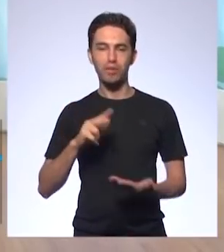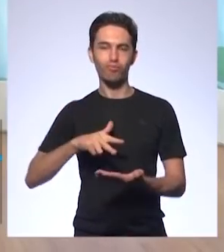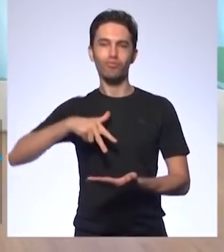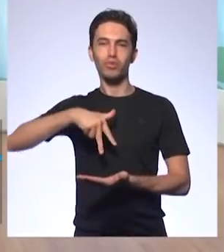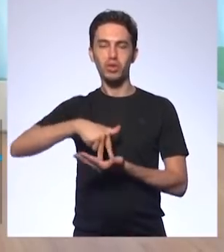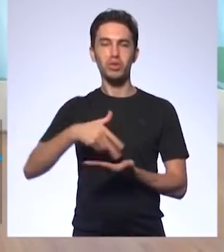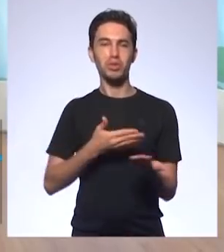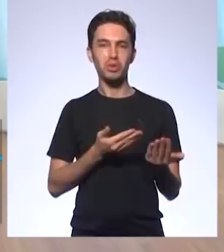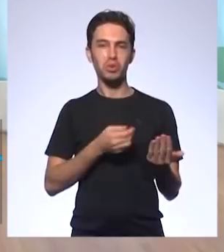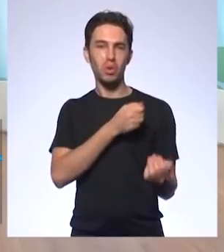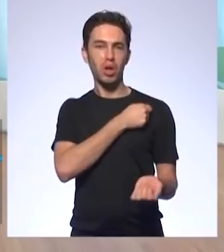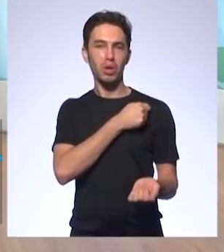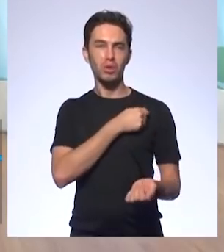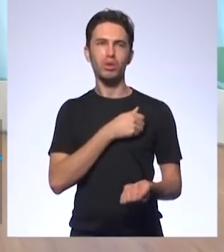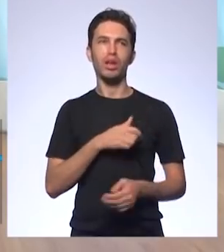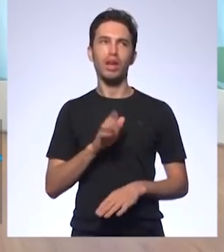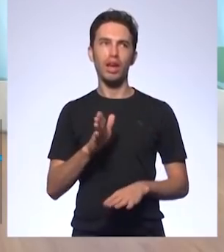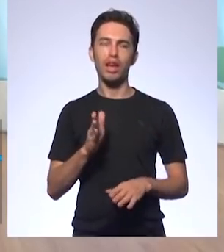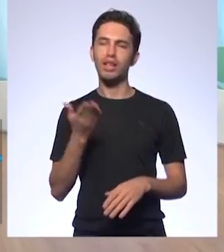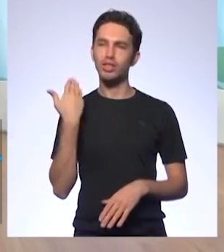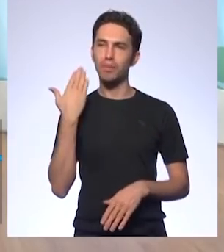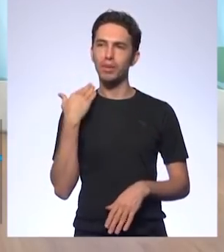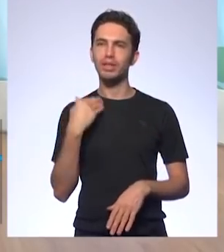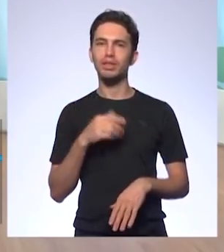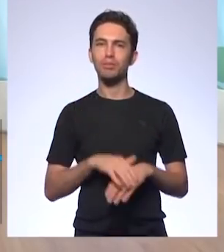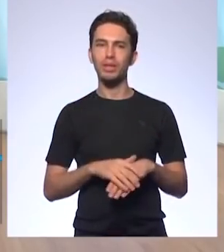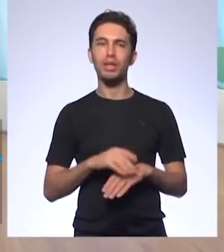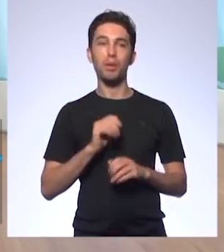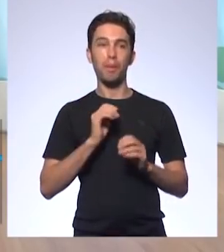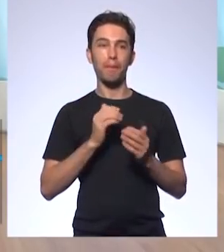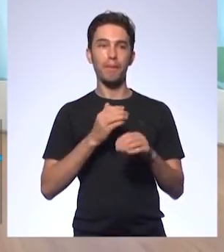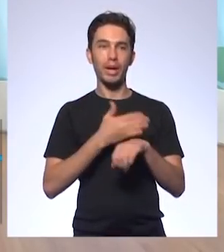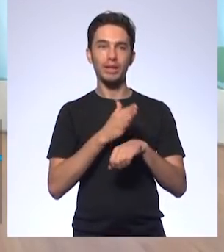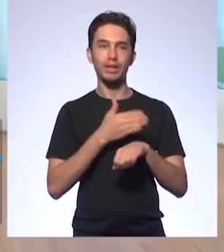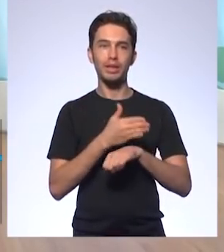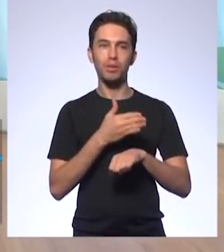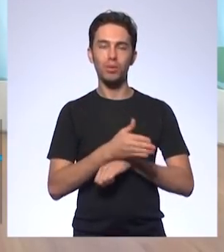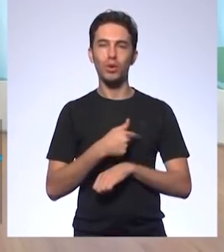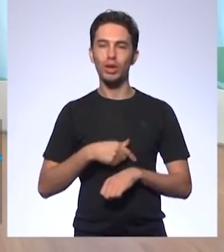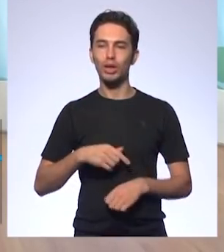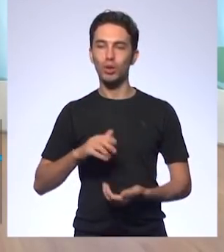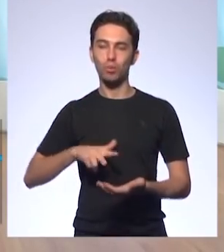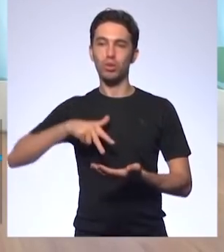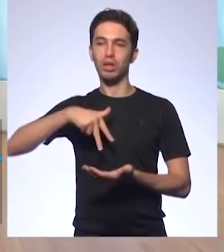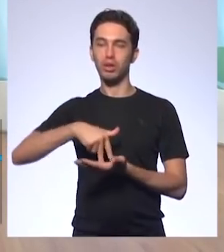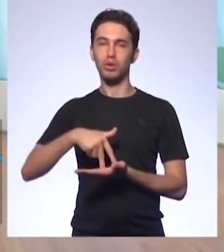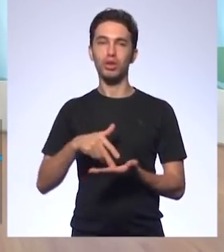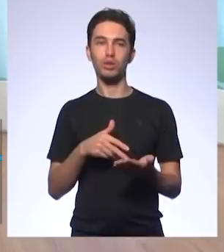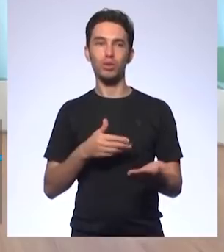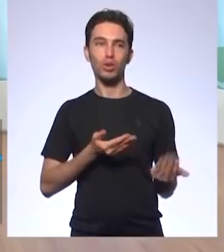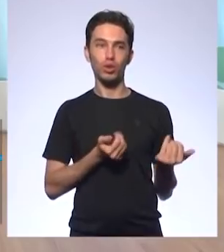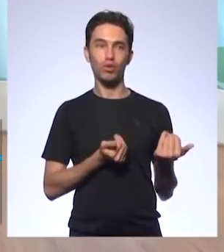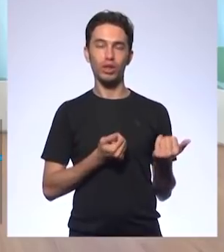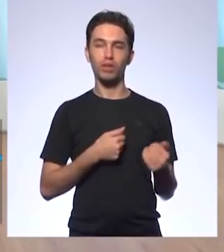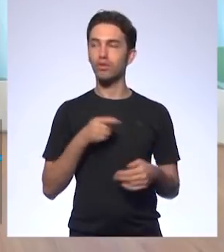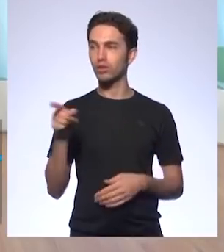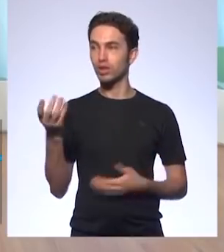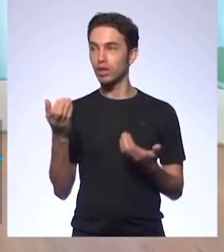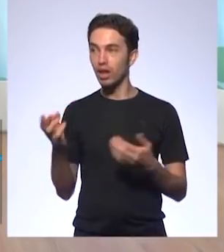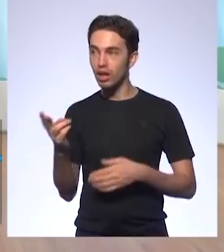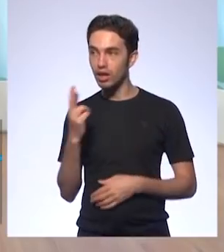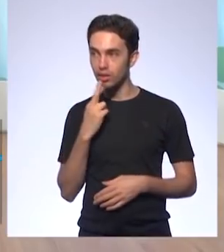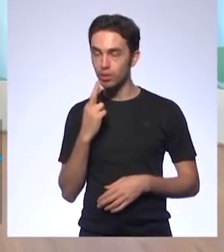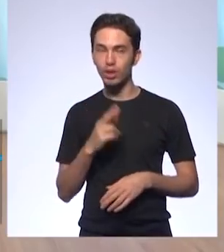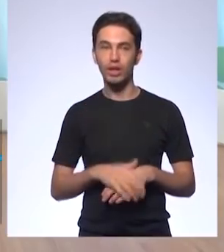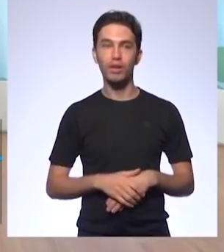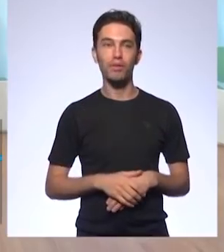protagonista a Sofia. Ela já participou aqui também do nosso quadro Protagonismo Juvenil, né? E quer responder, Sofia, essa